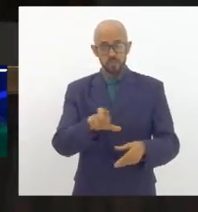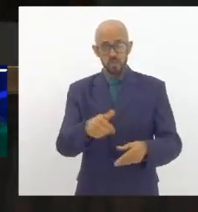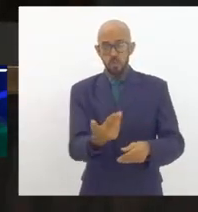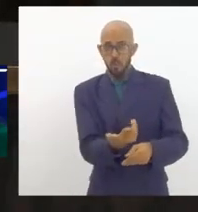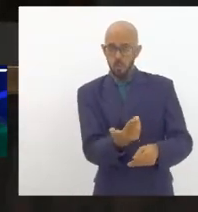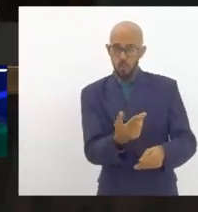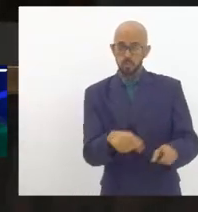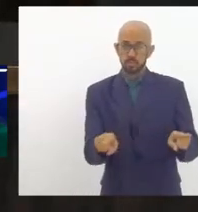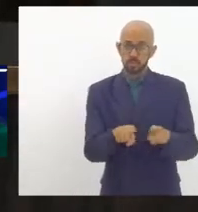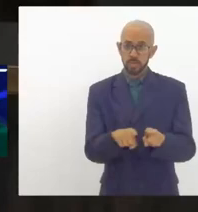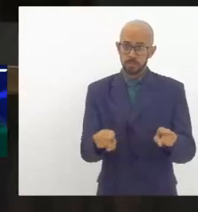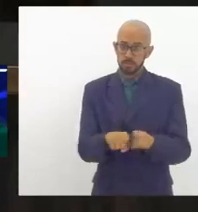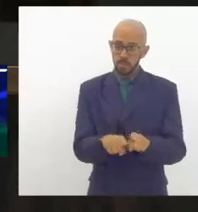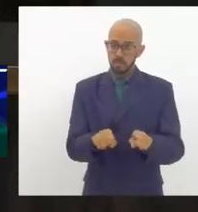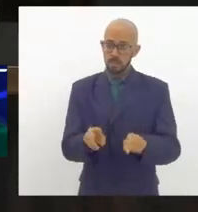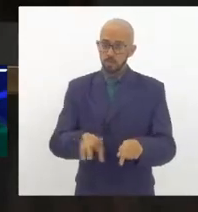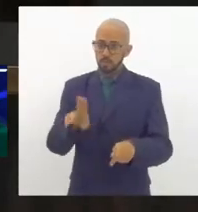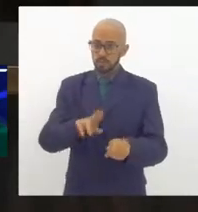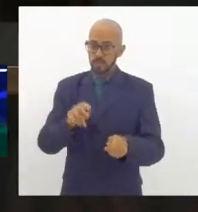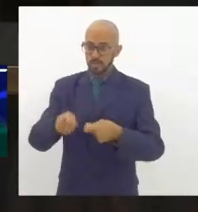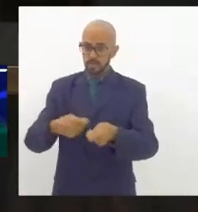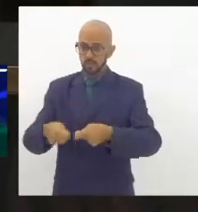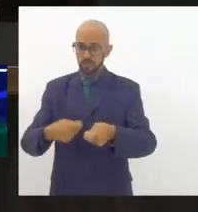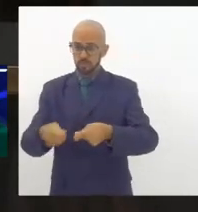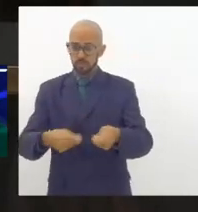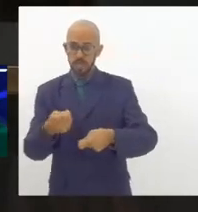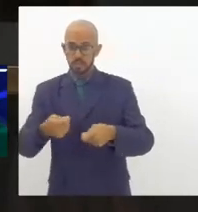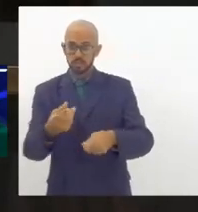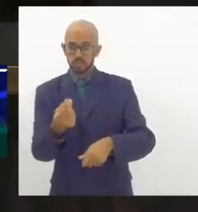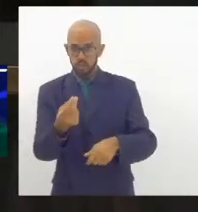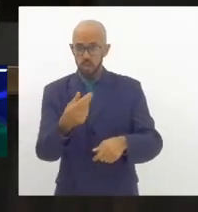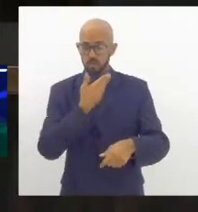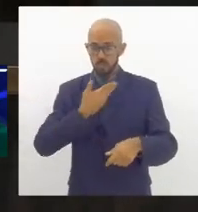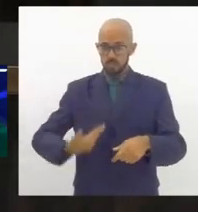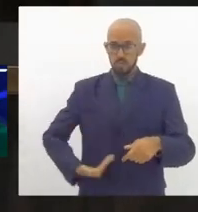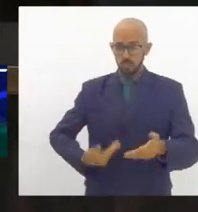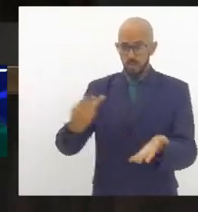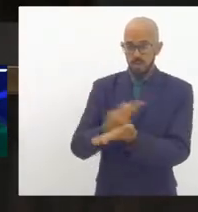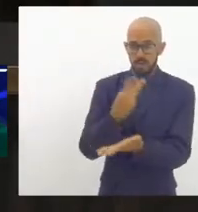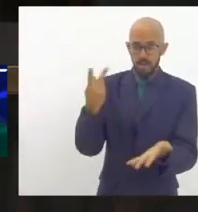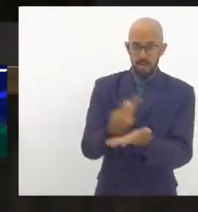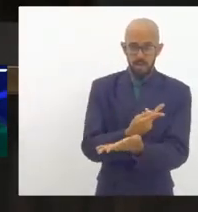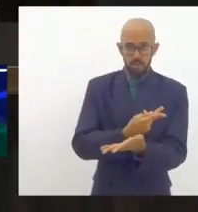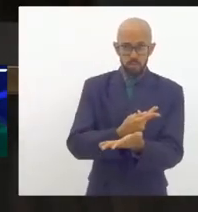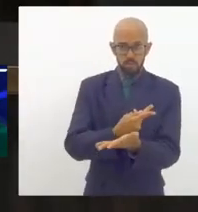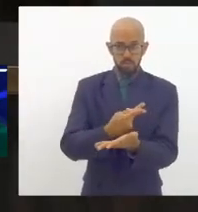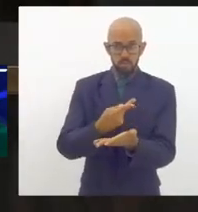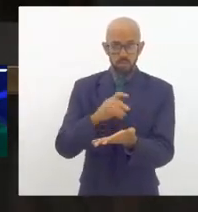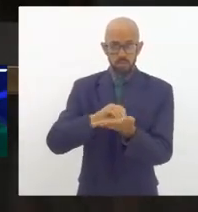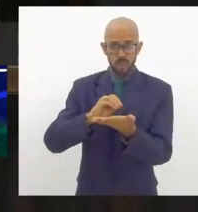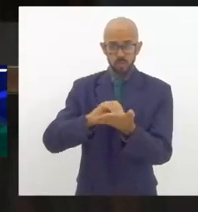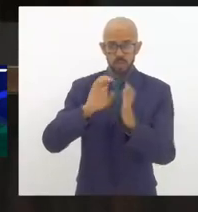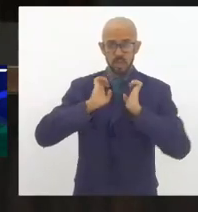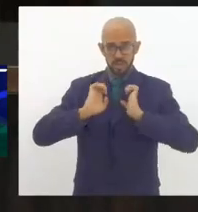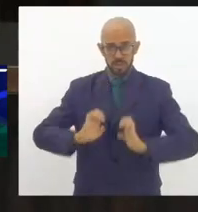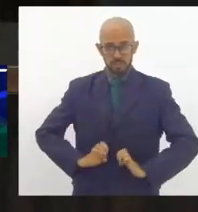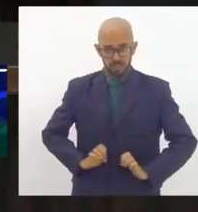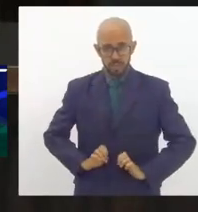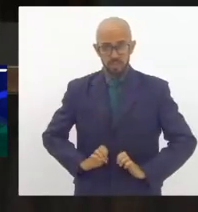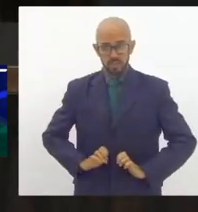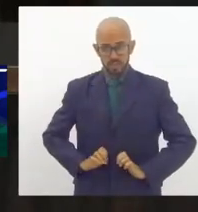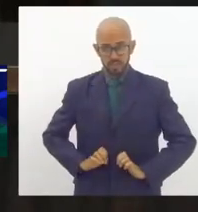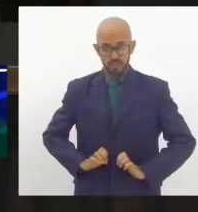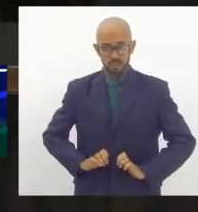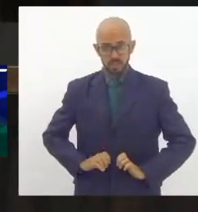e né o exercício de funções e regulados e sem ética e a